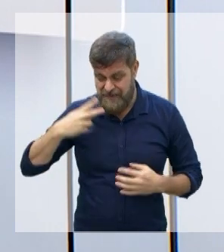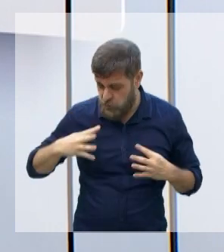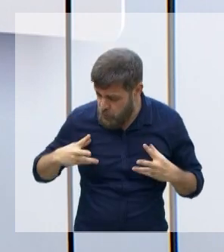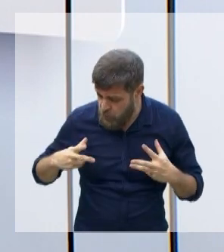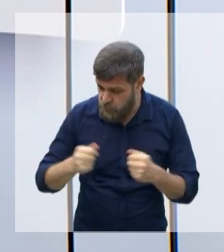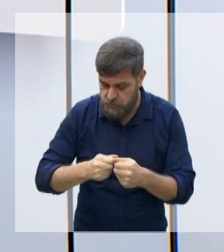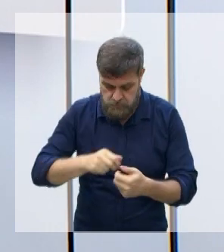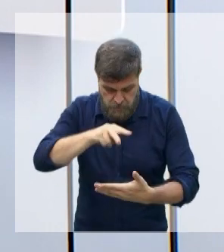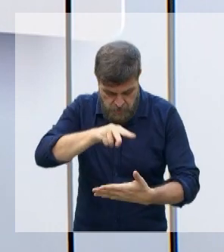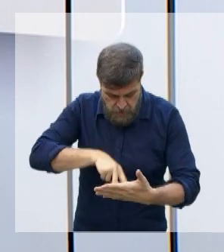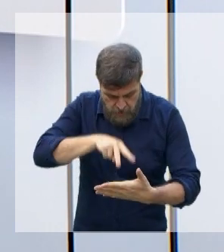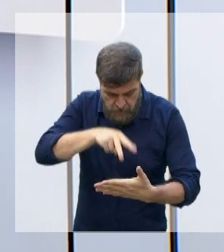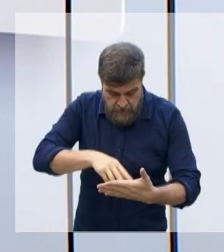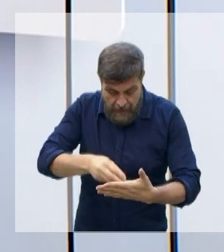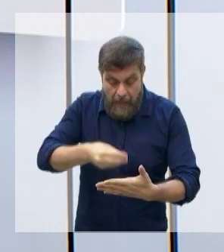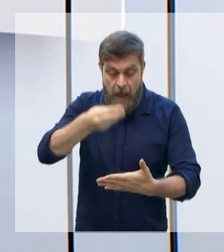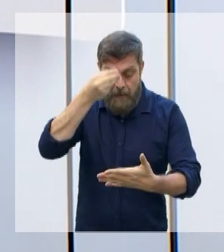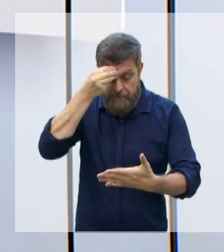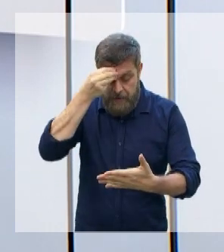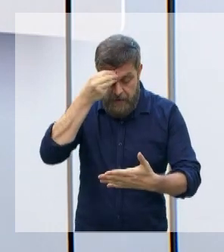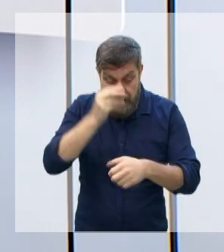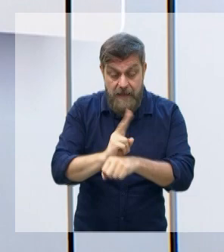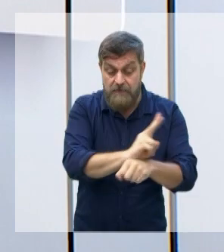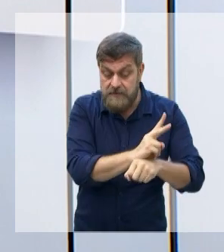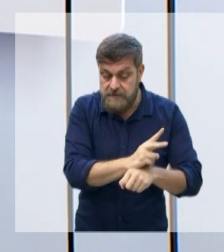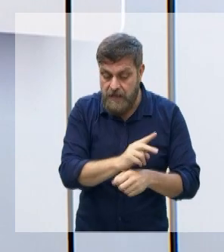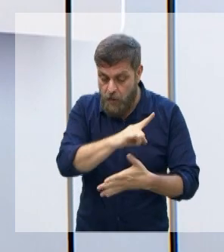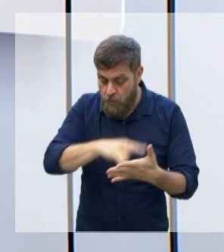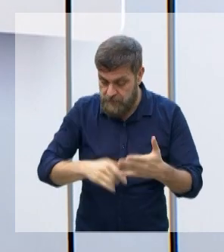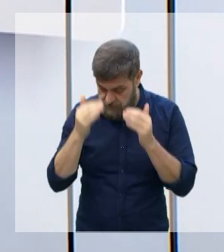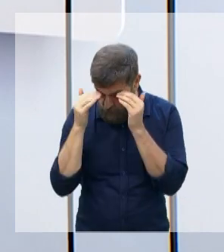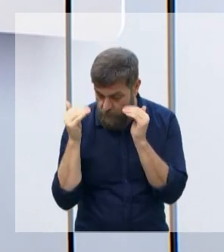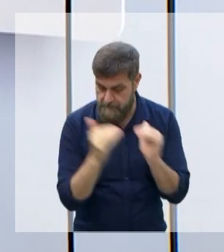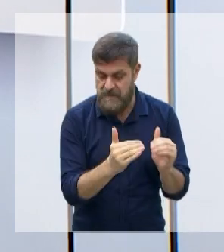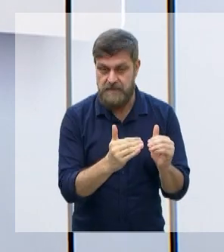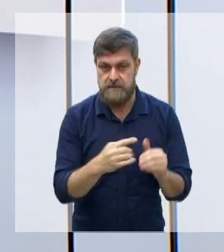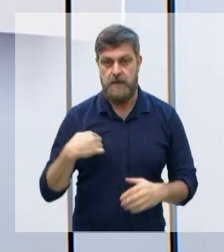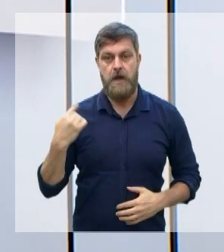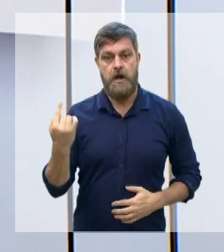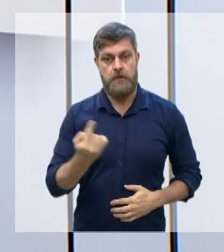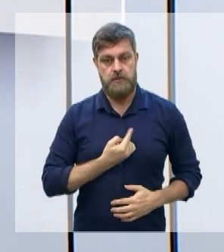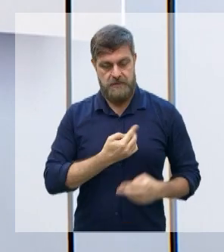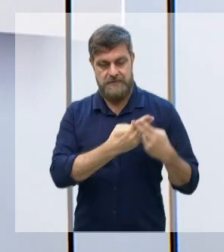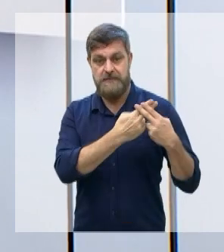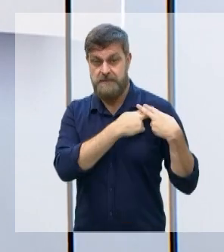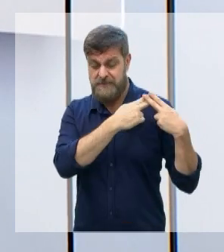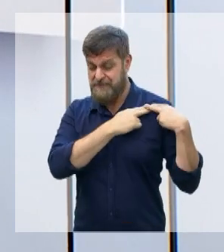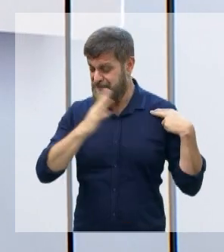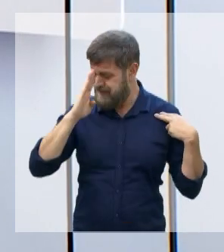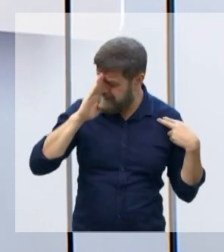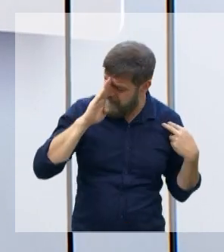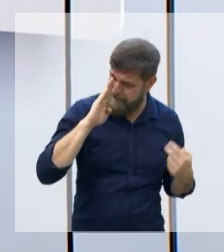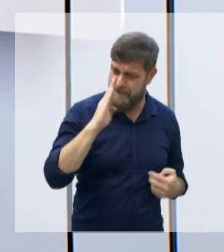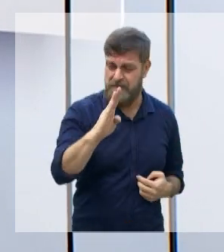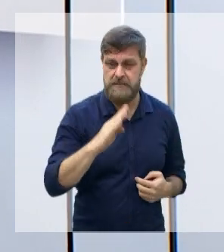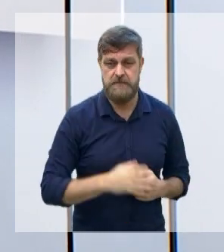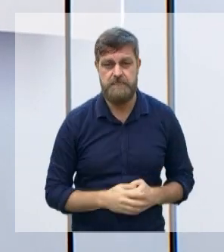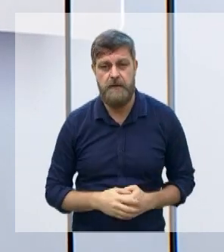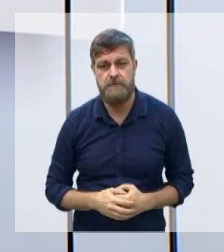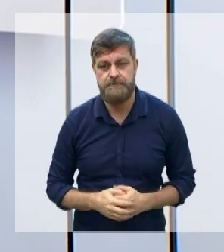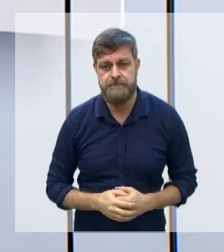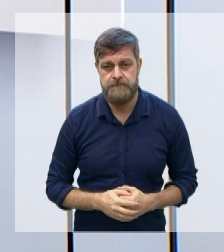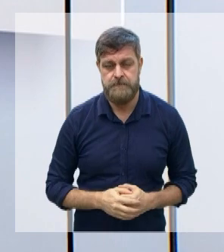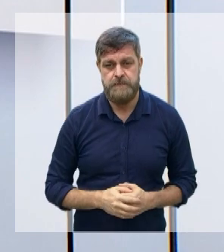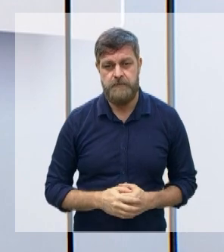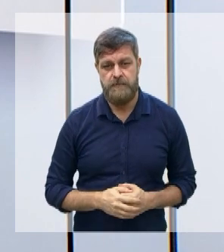possam acompanhar e fiscalizar o cumprimento desse contrato é a principal a importância do trabalho legislativo